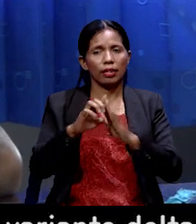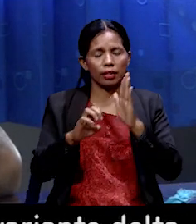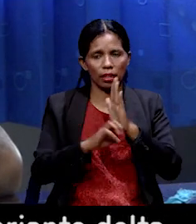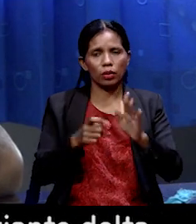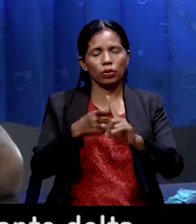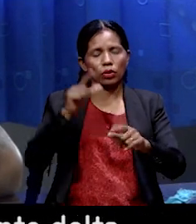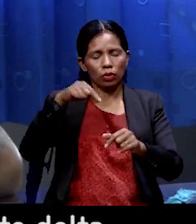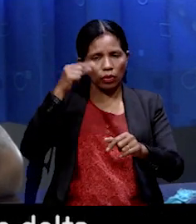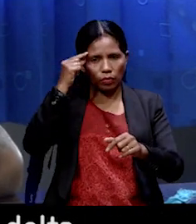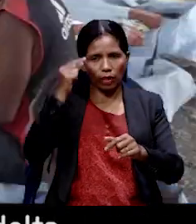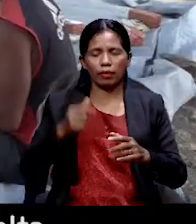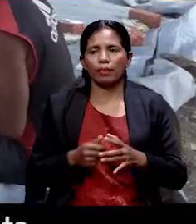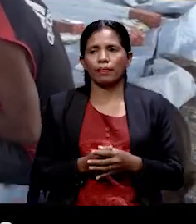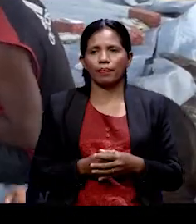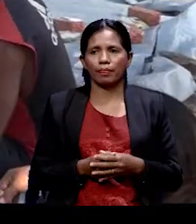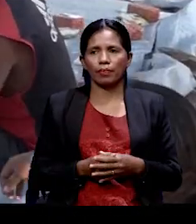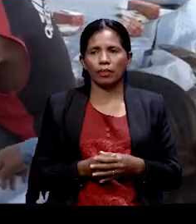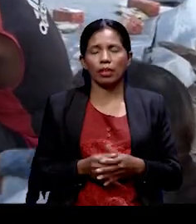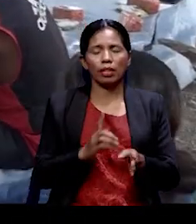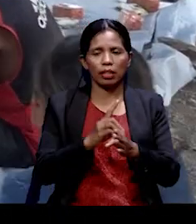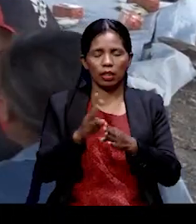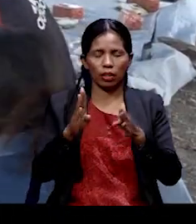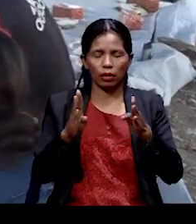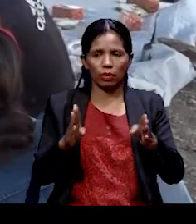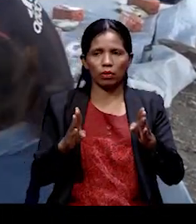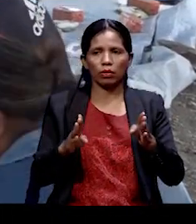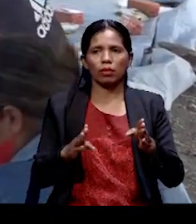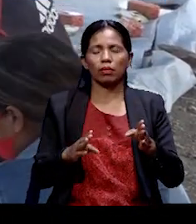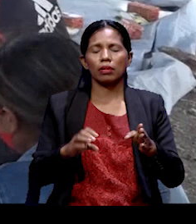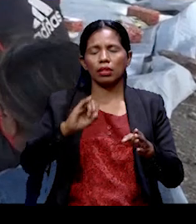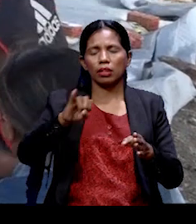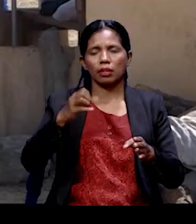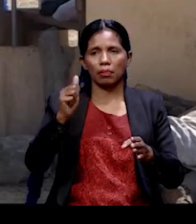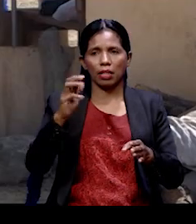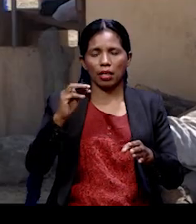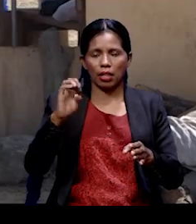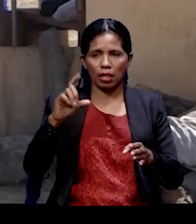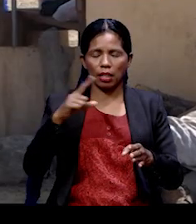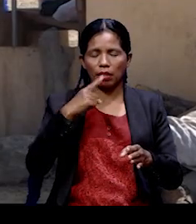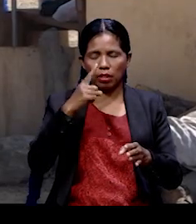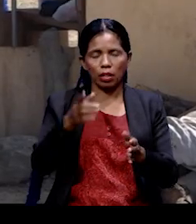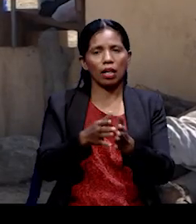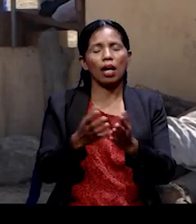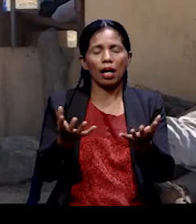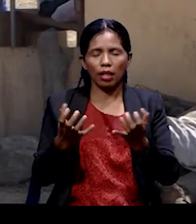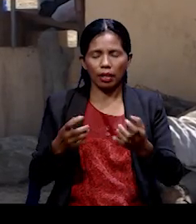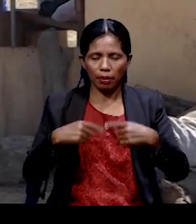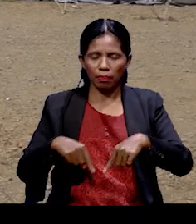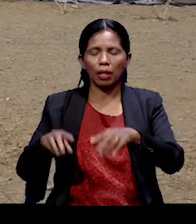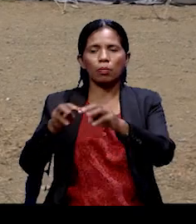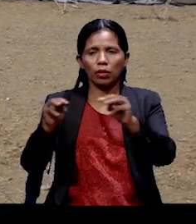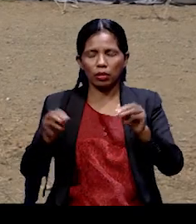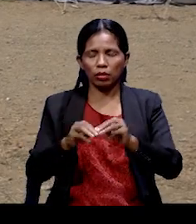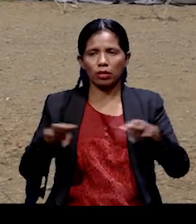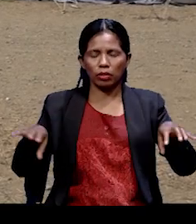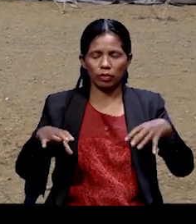Irané, etapa por etapa. Diretor-Geral Proteção Civil Ismael Babamos, os refugiados Sira Nebe, a Caracfila do município, tem que